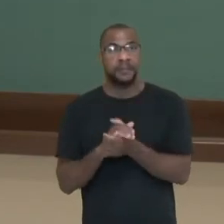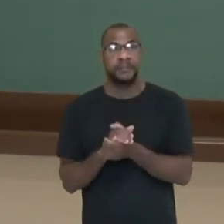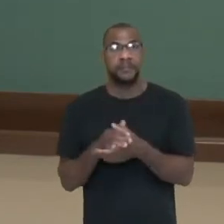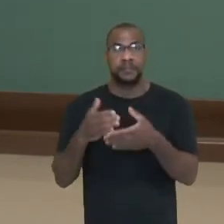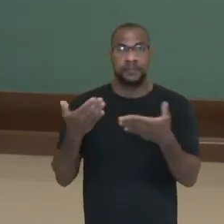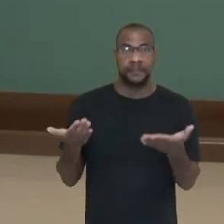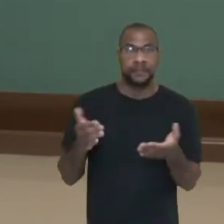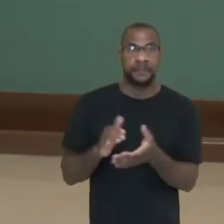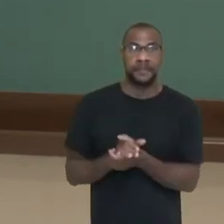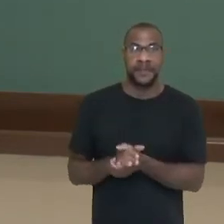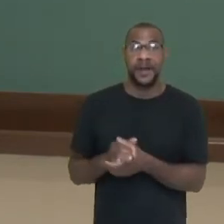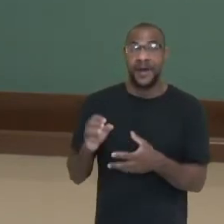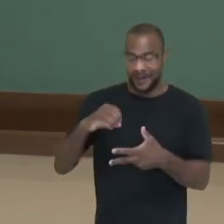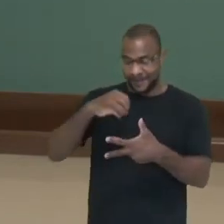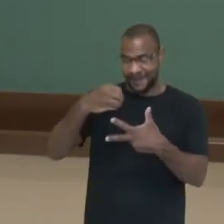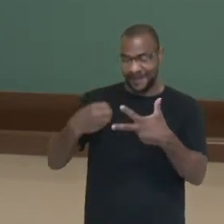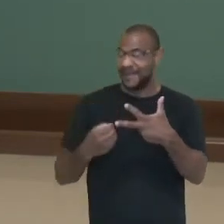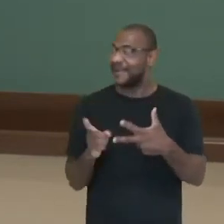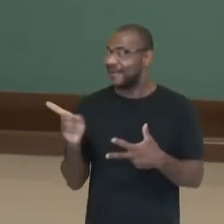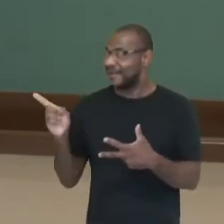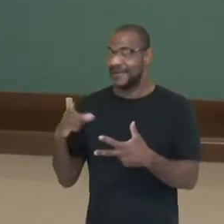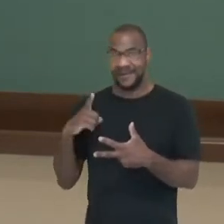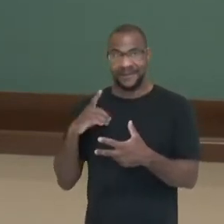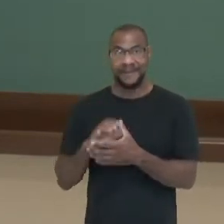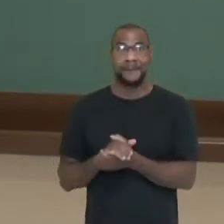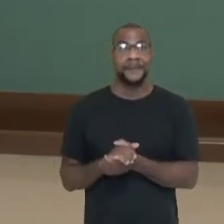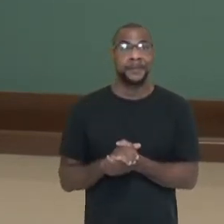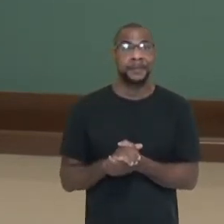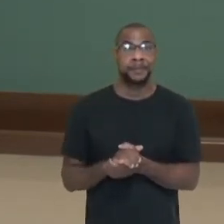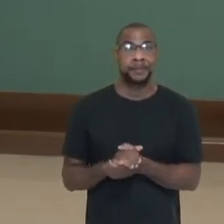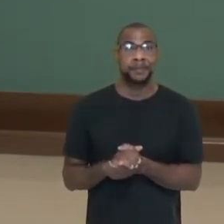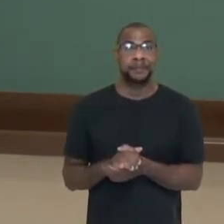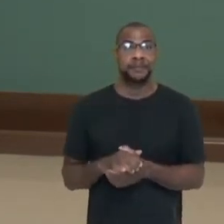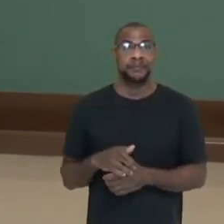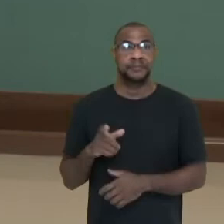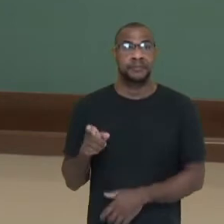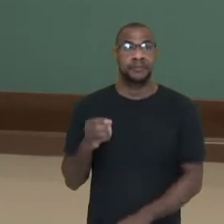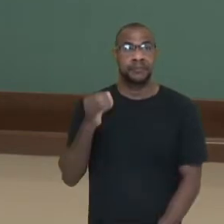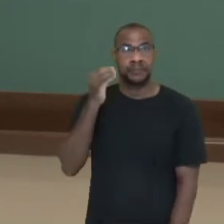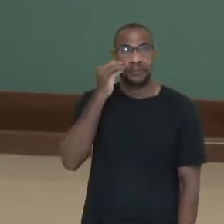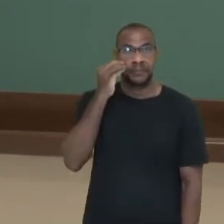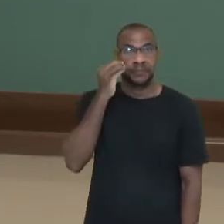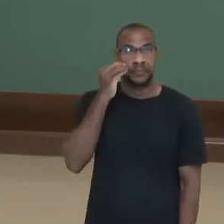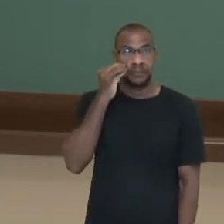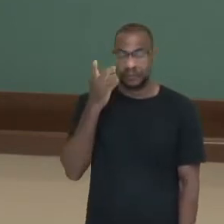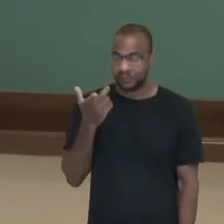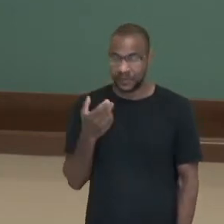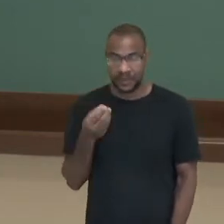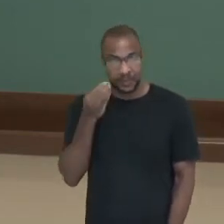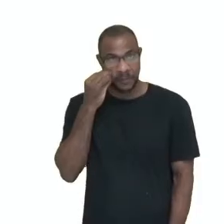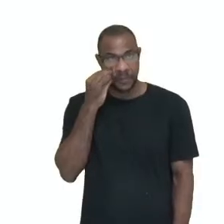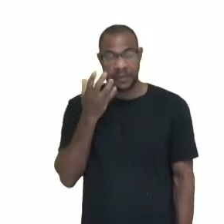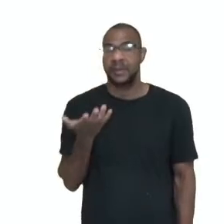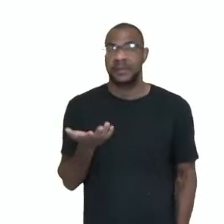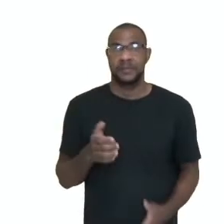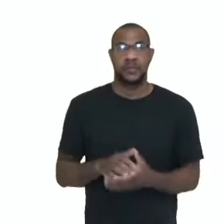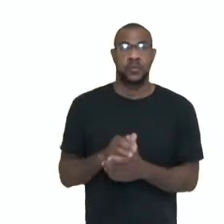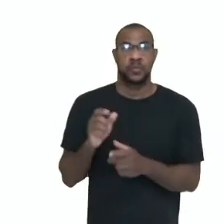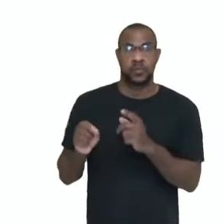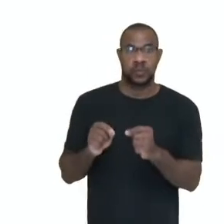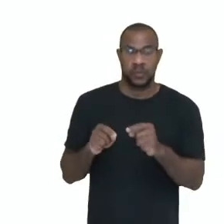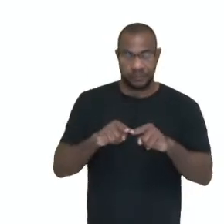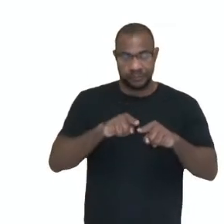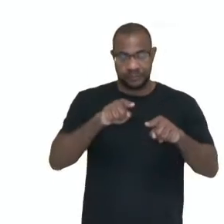um pouquinho uma questão do Enem. Ele fala o seguinte, em um experimento para comprovar a natureza ondulatória